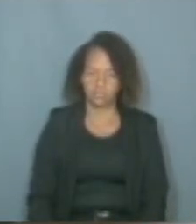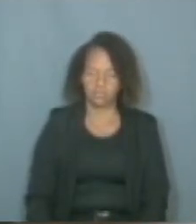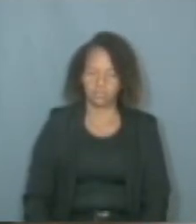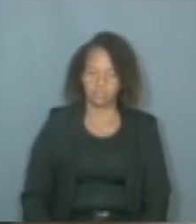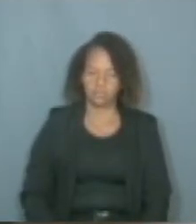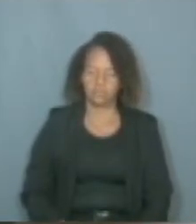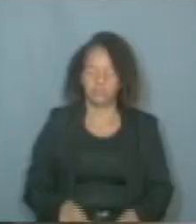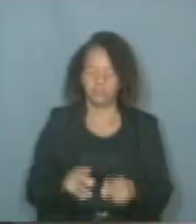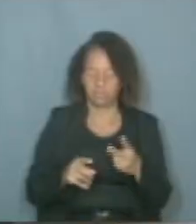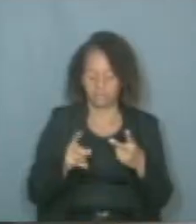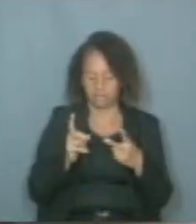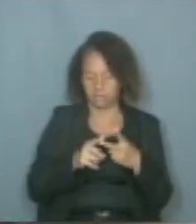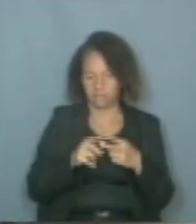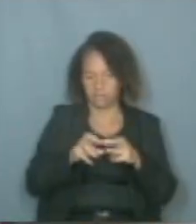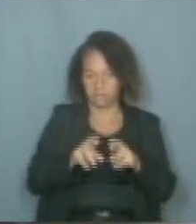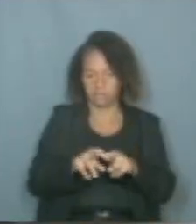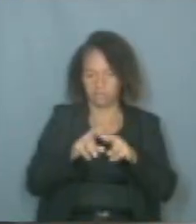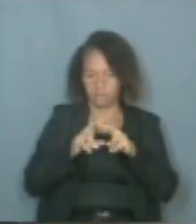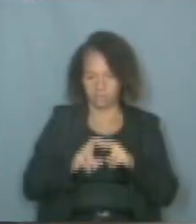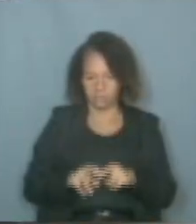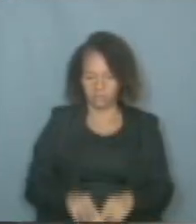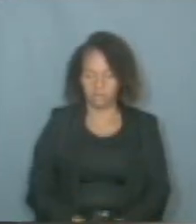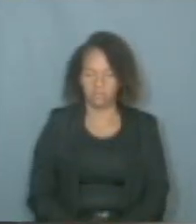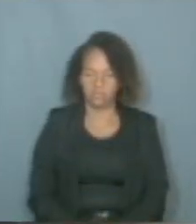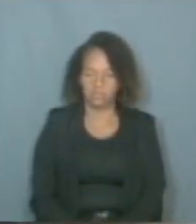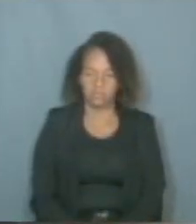segundo requerimento